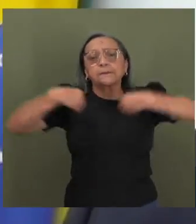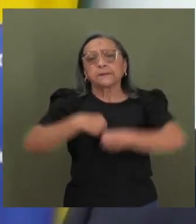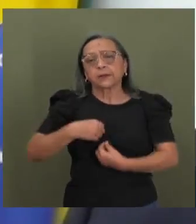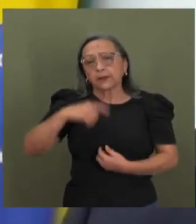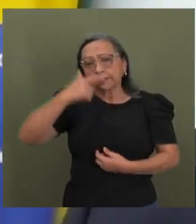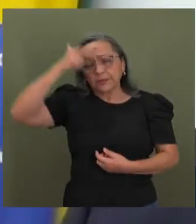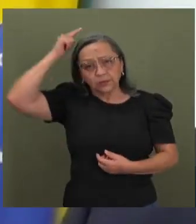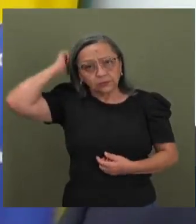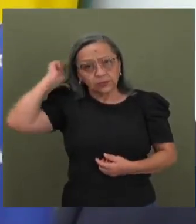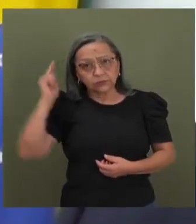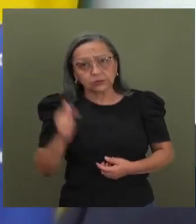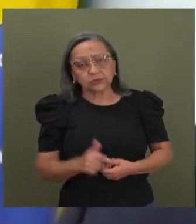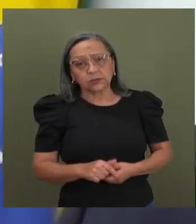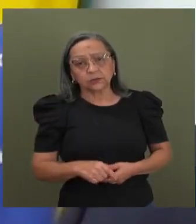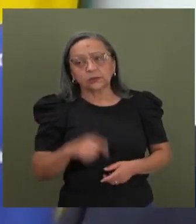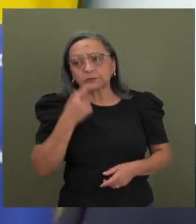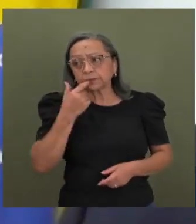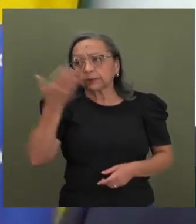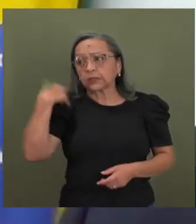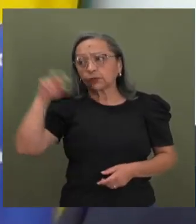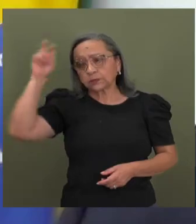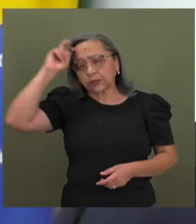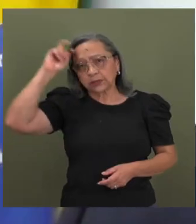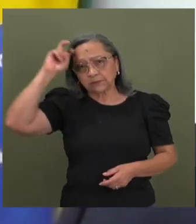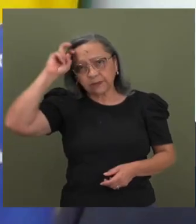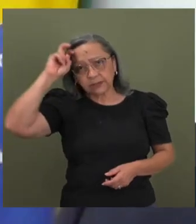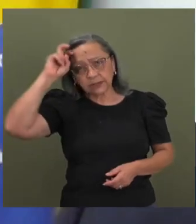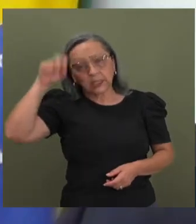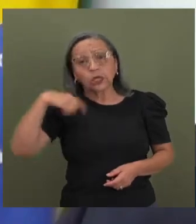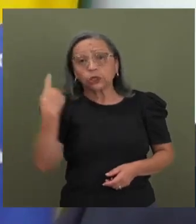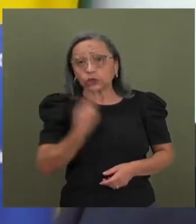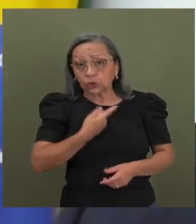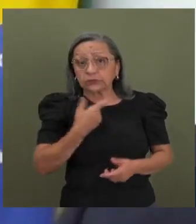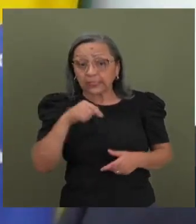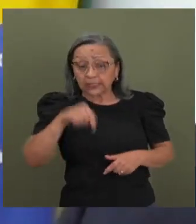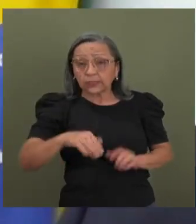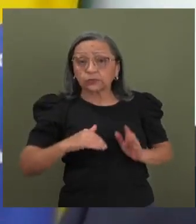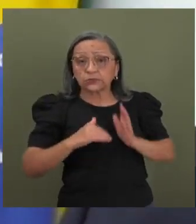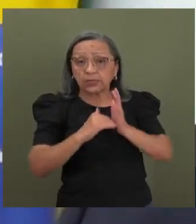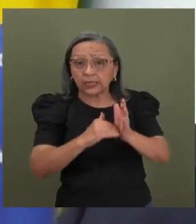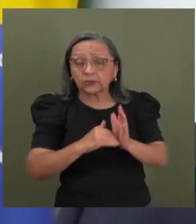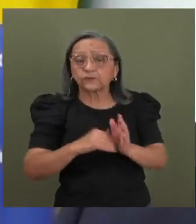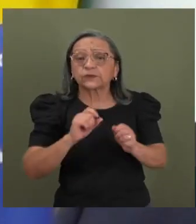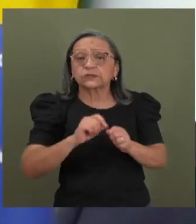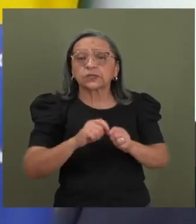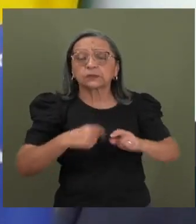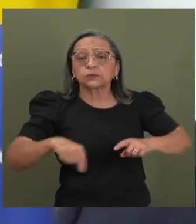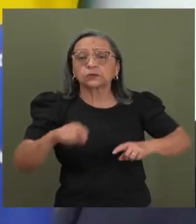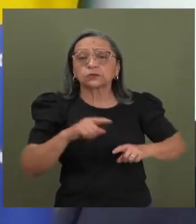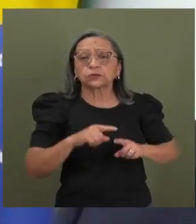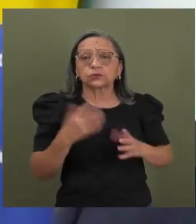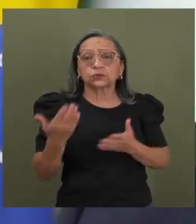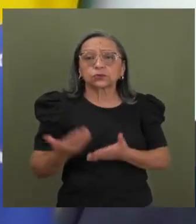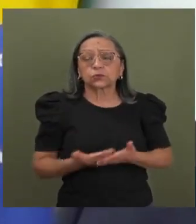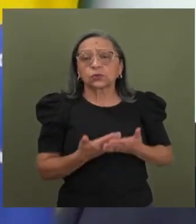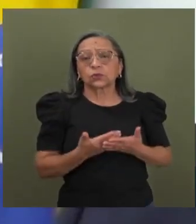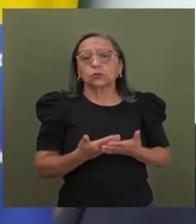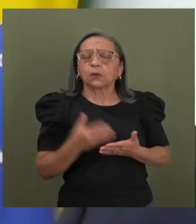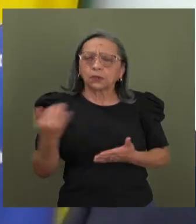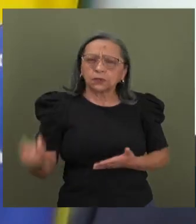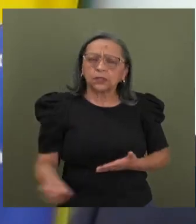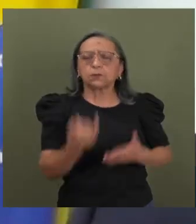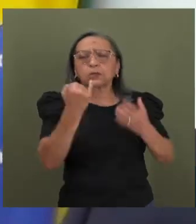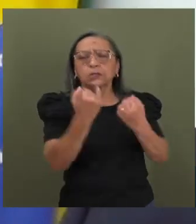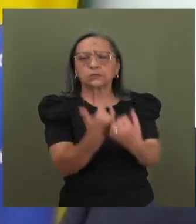Moraes. Na última quinta-feira, nós realizamos no Senado aí uma importante